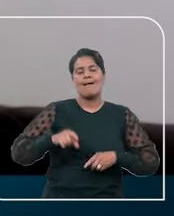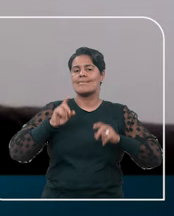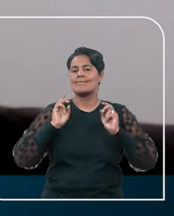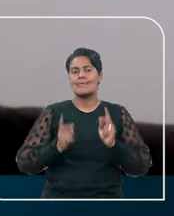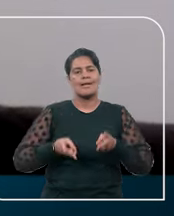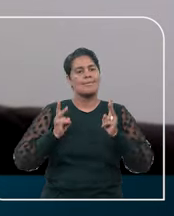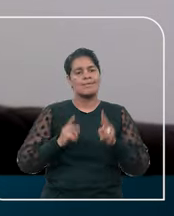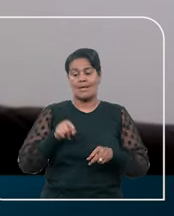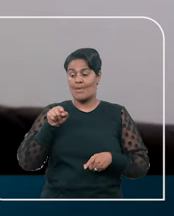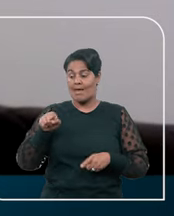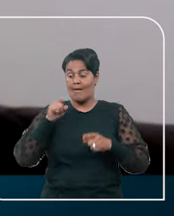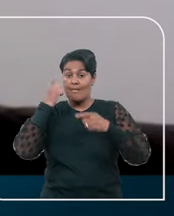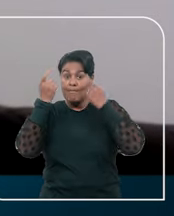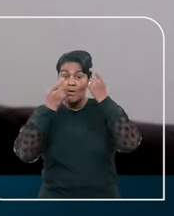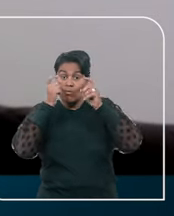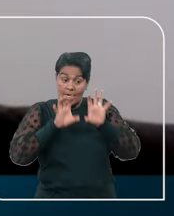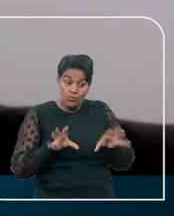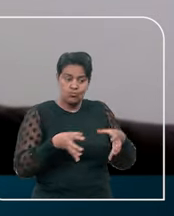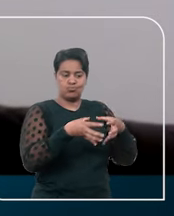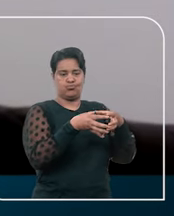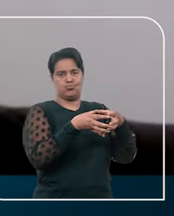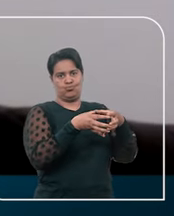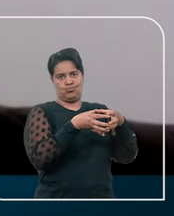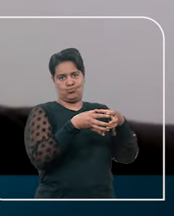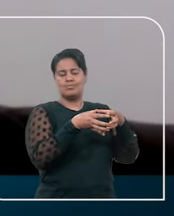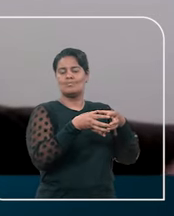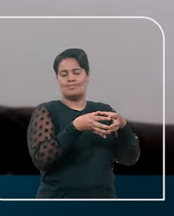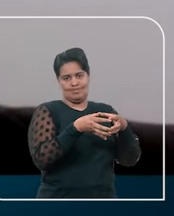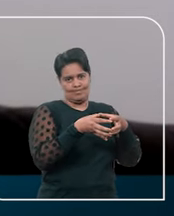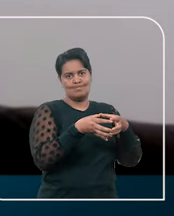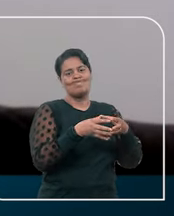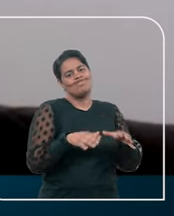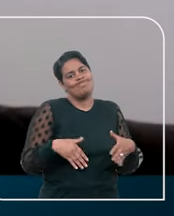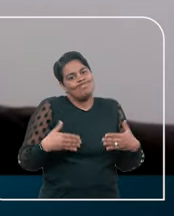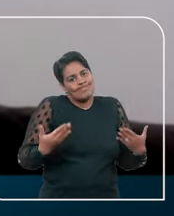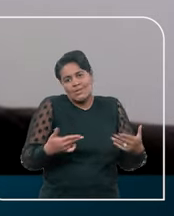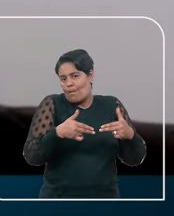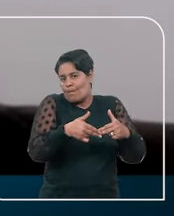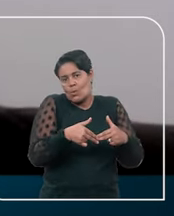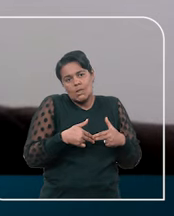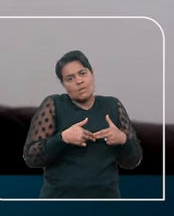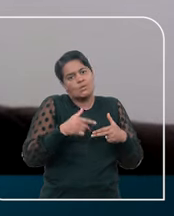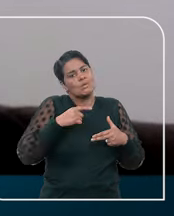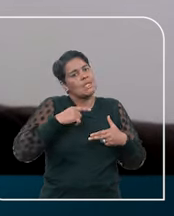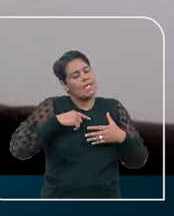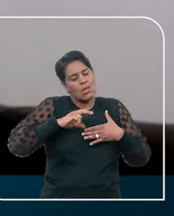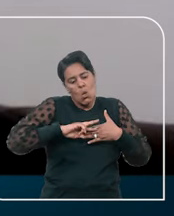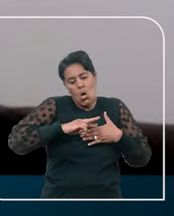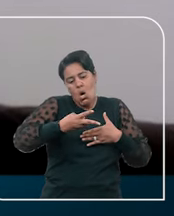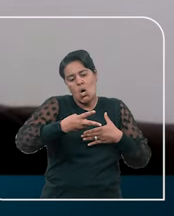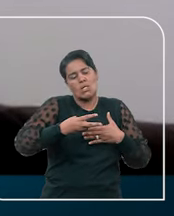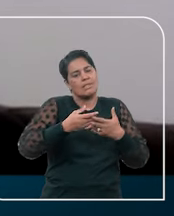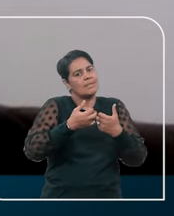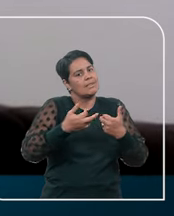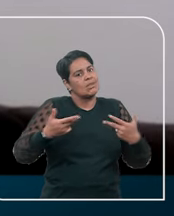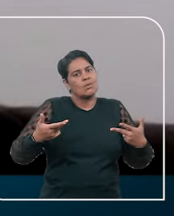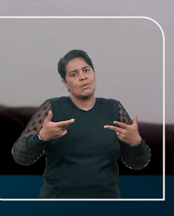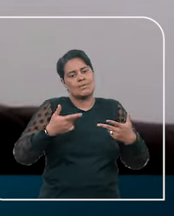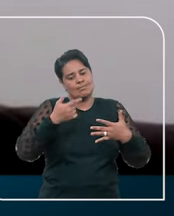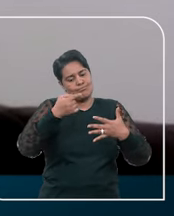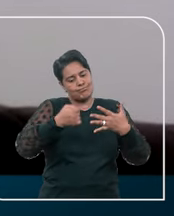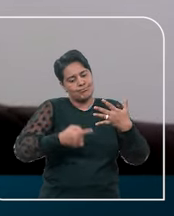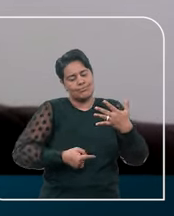coletivo e com base nisso a gente tem eh essas demais esses demais atos né que são reflexos dessa